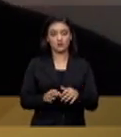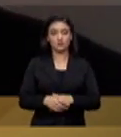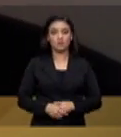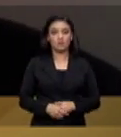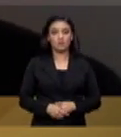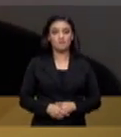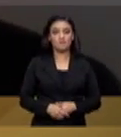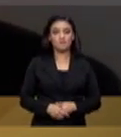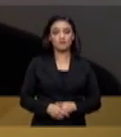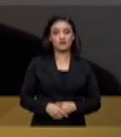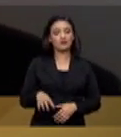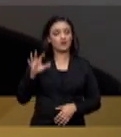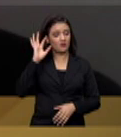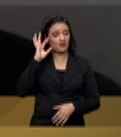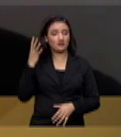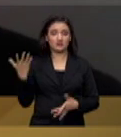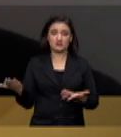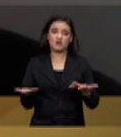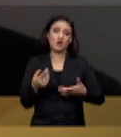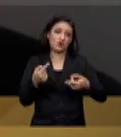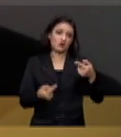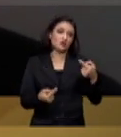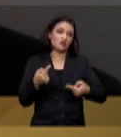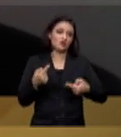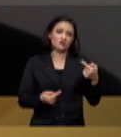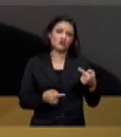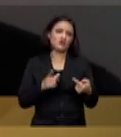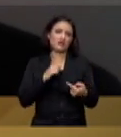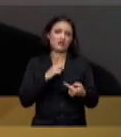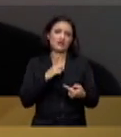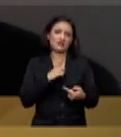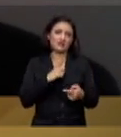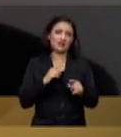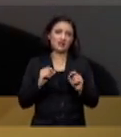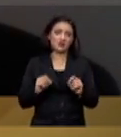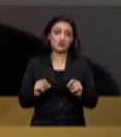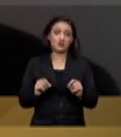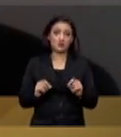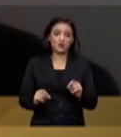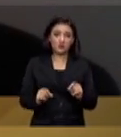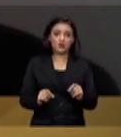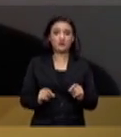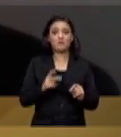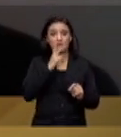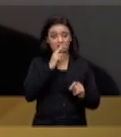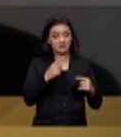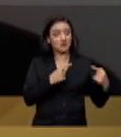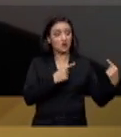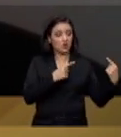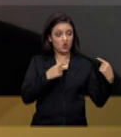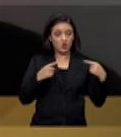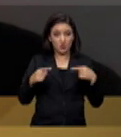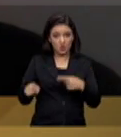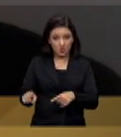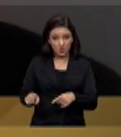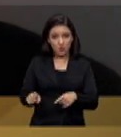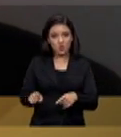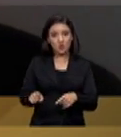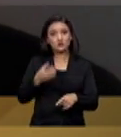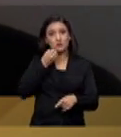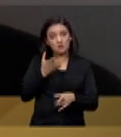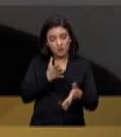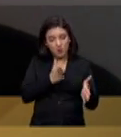a decisão agravada incorreria em violação à boa-fé processual e